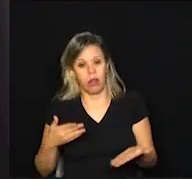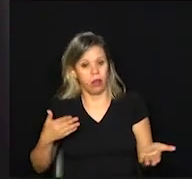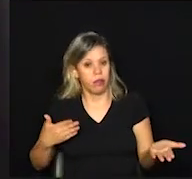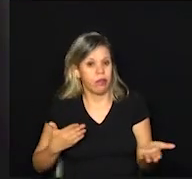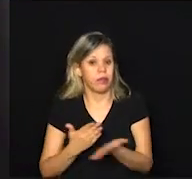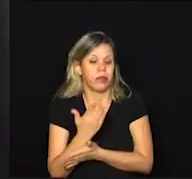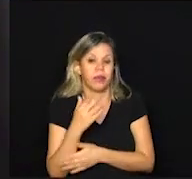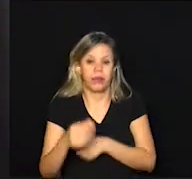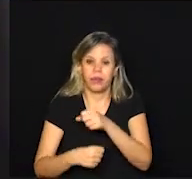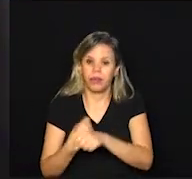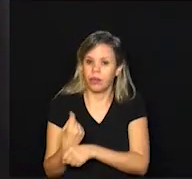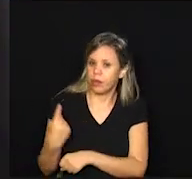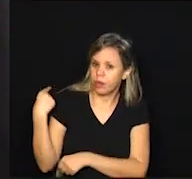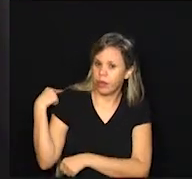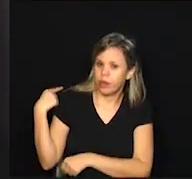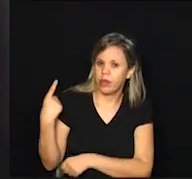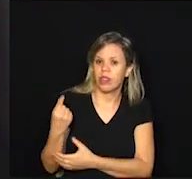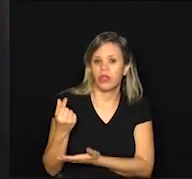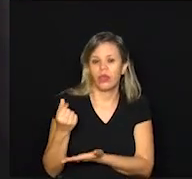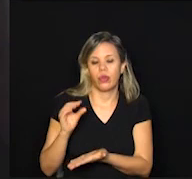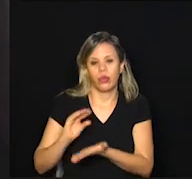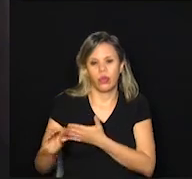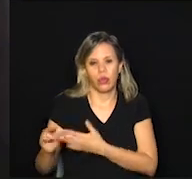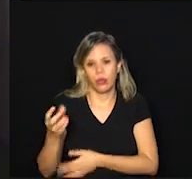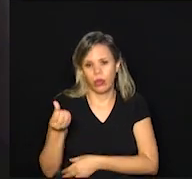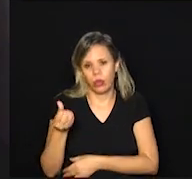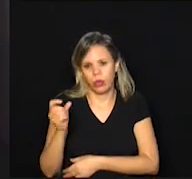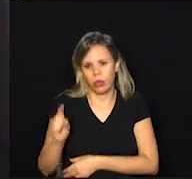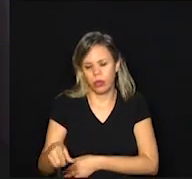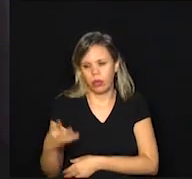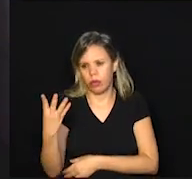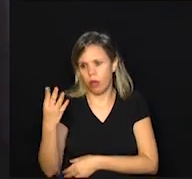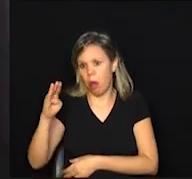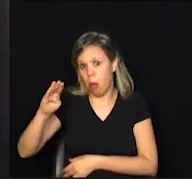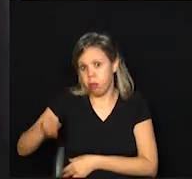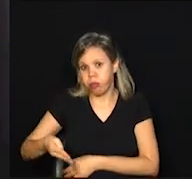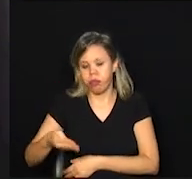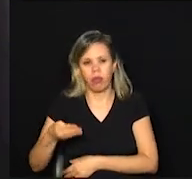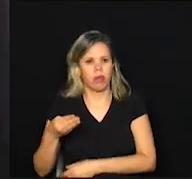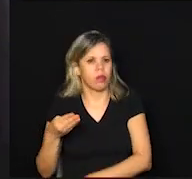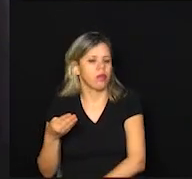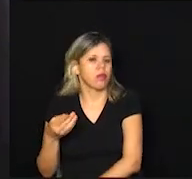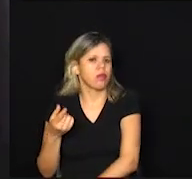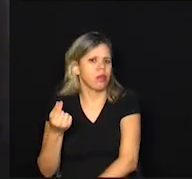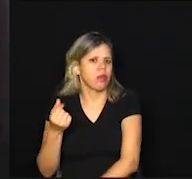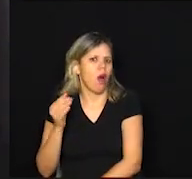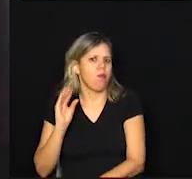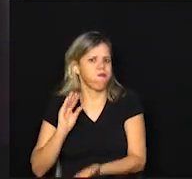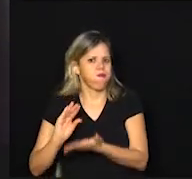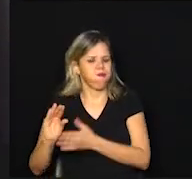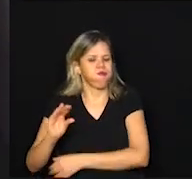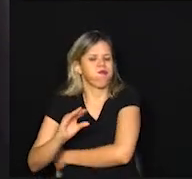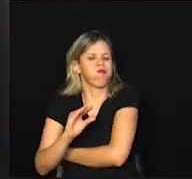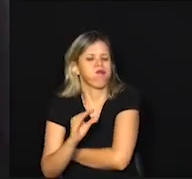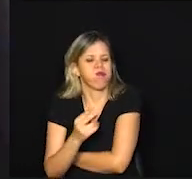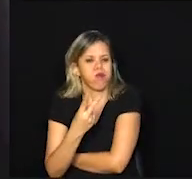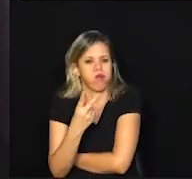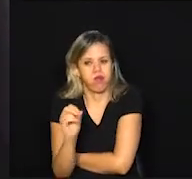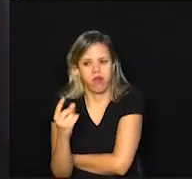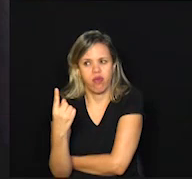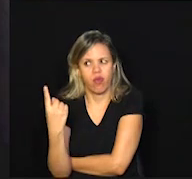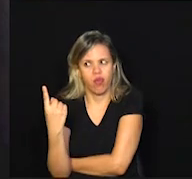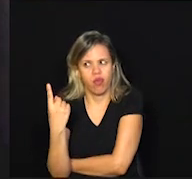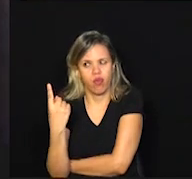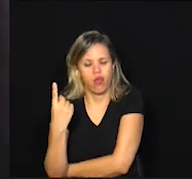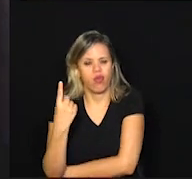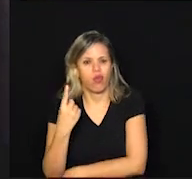provou o ano passado um orçamento de 6.4 milhões né esse orçamento de 2020 e um